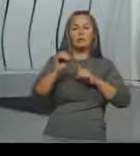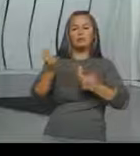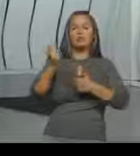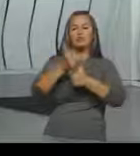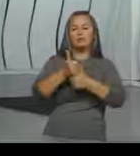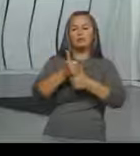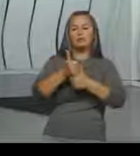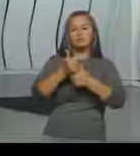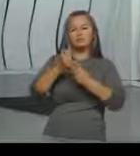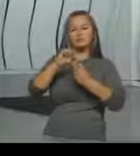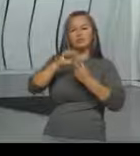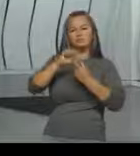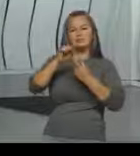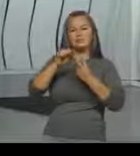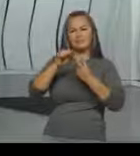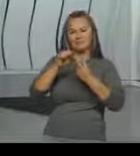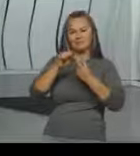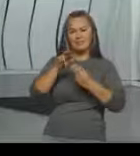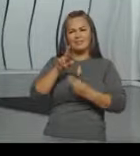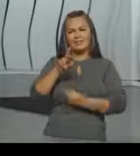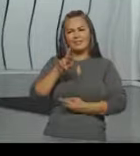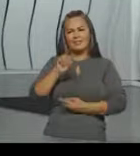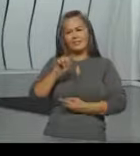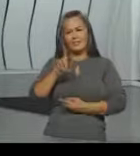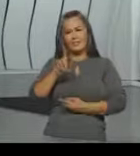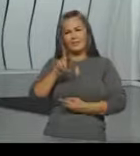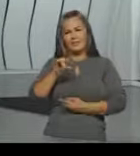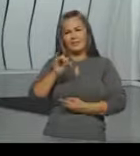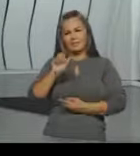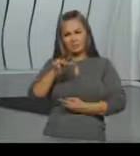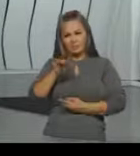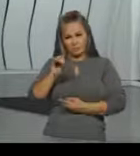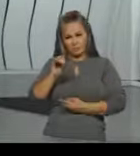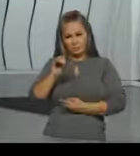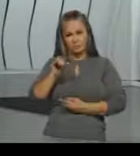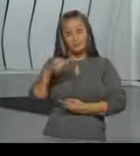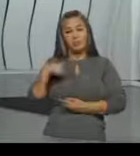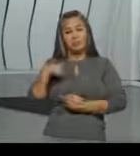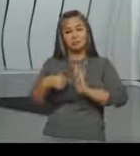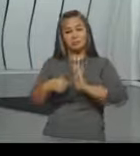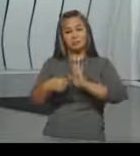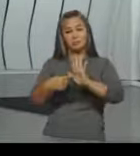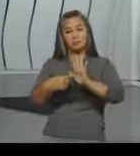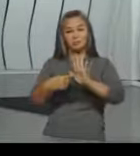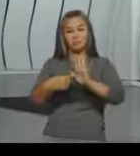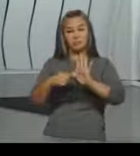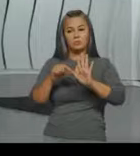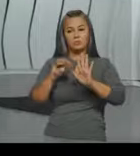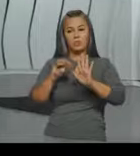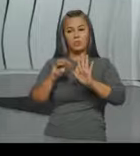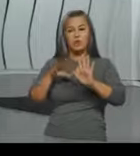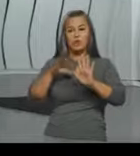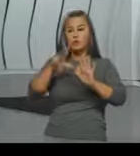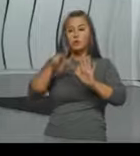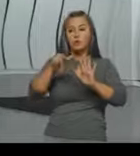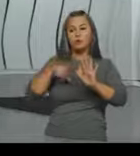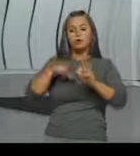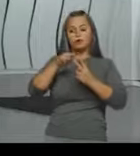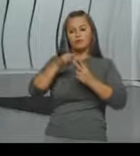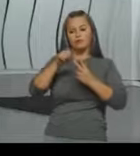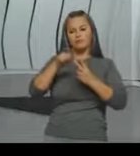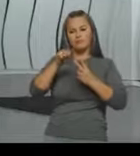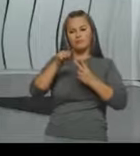do radiano, que eu tentei mostrar ali, com aqueles valores básicos lá, é que todos têm pi, né? Então vai